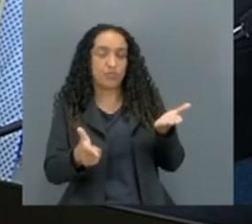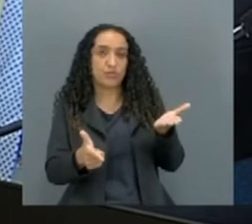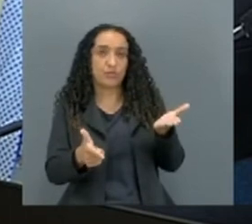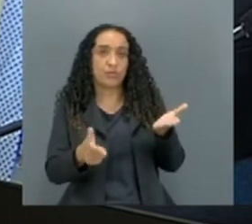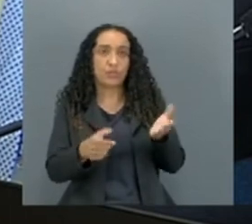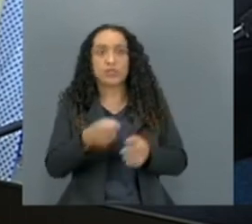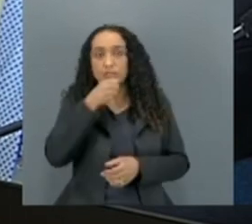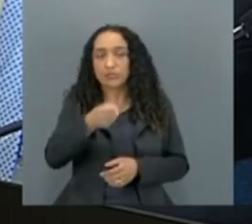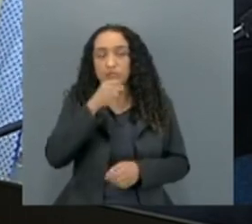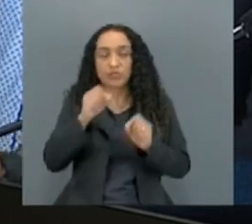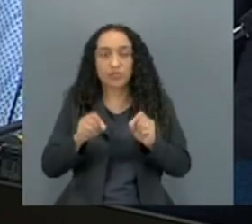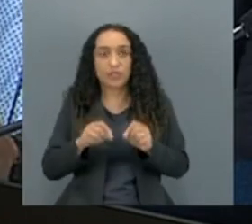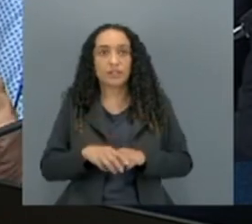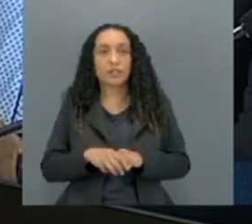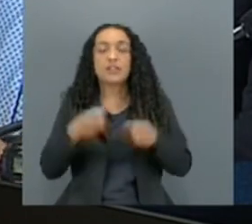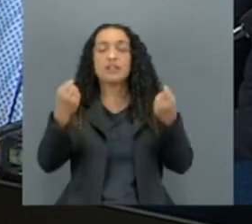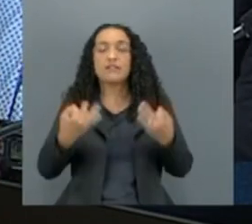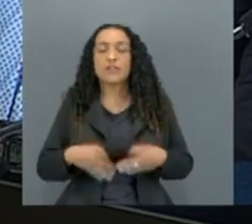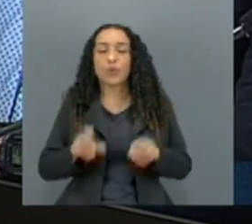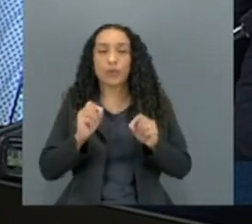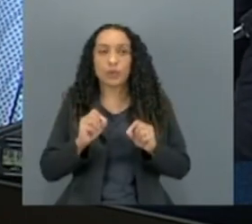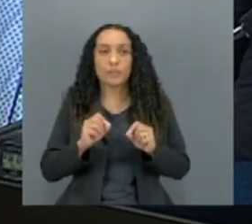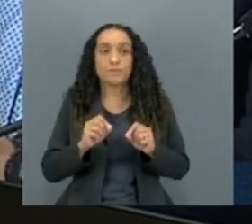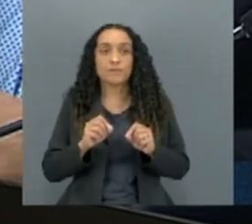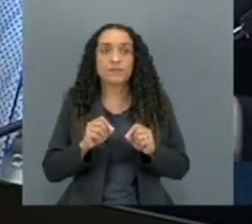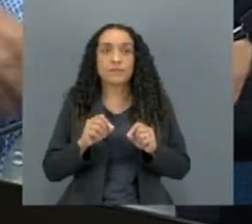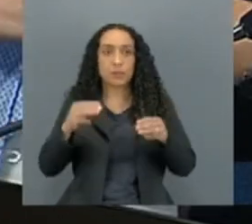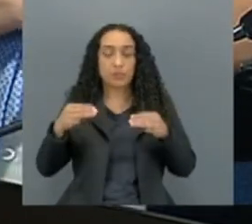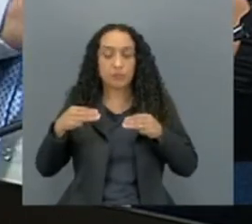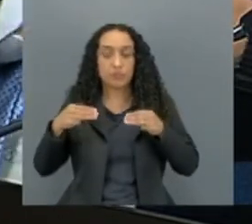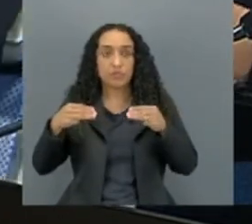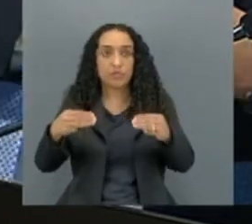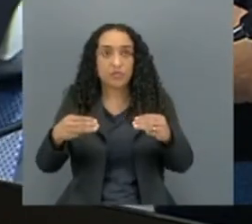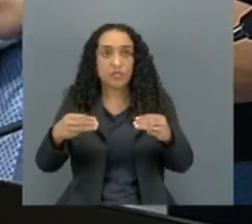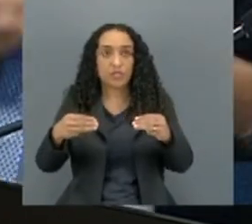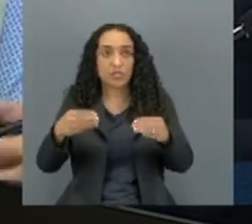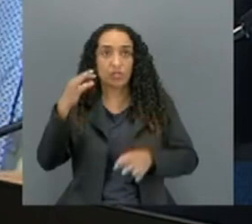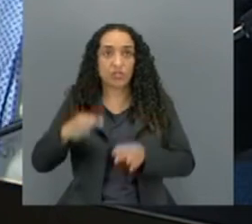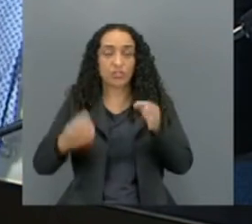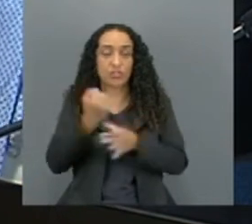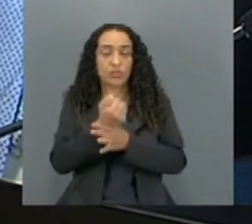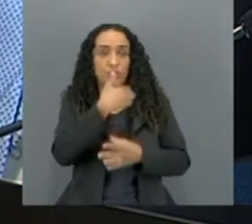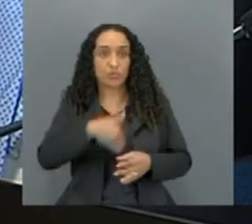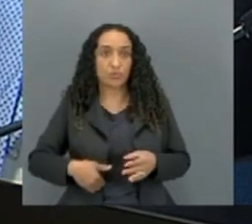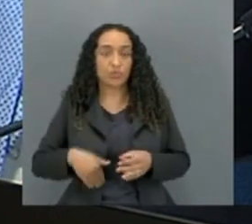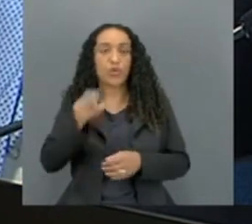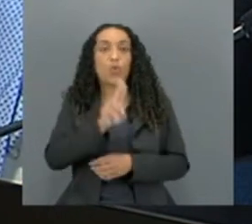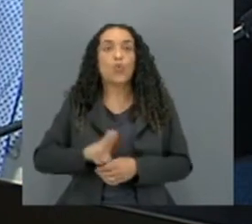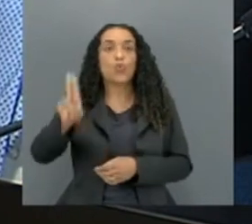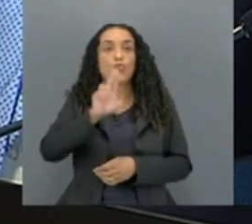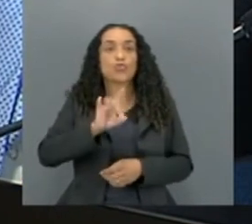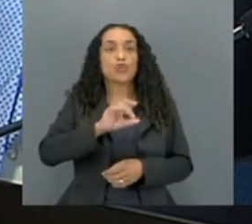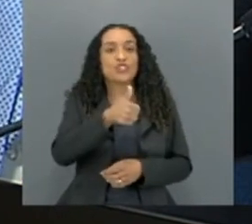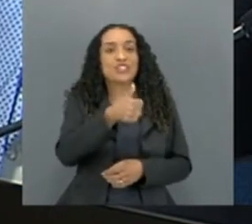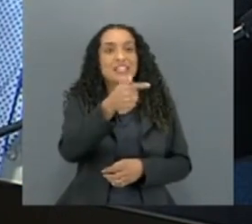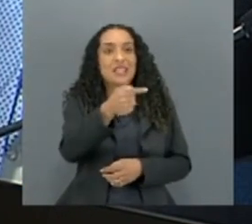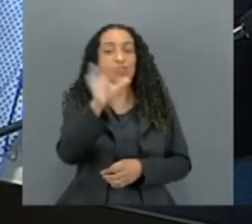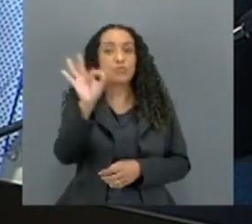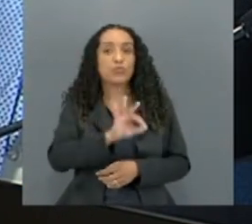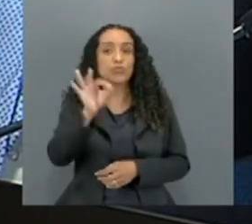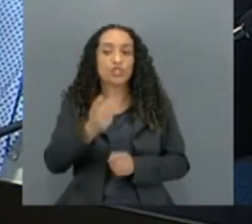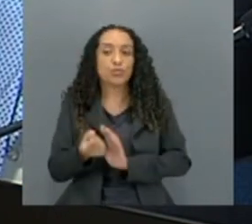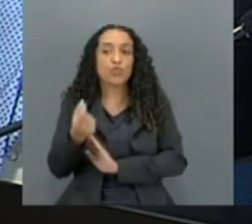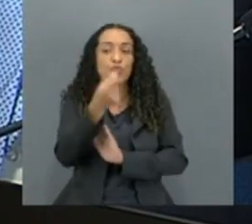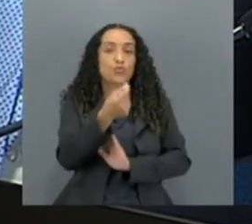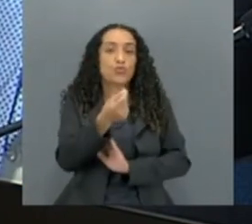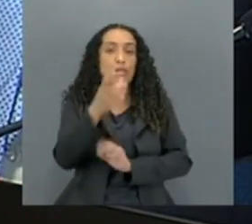ministro, antagonista, que diz o seguinte, que o Ministério da Justiça e Segurança Pública utilizou apenas 17% do